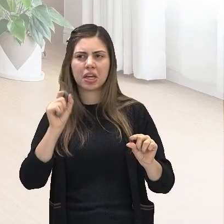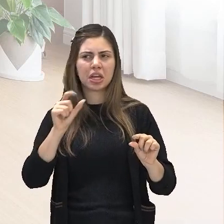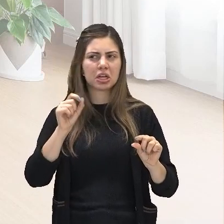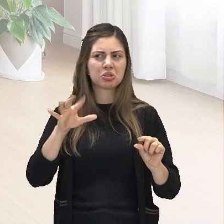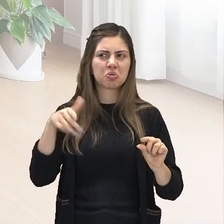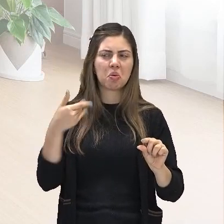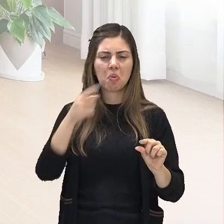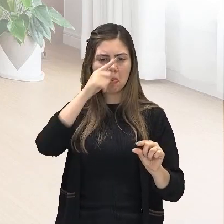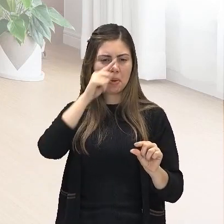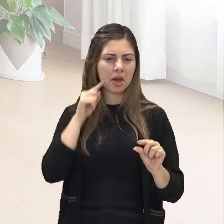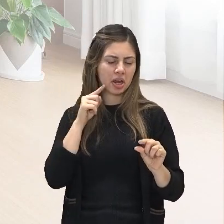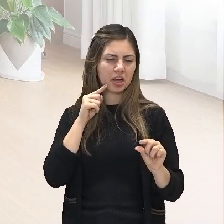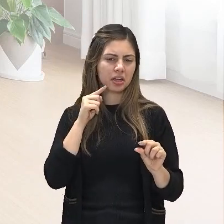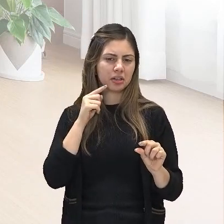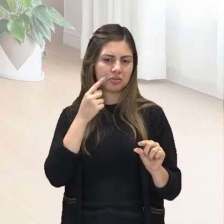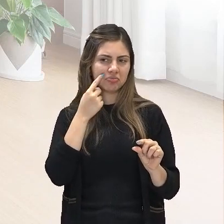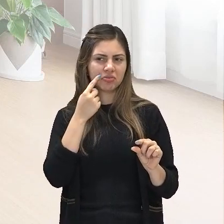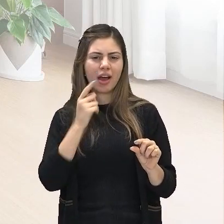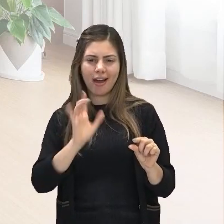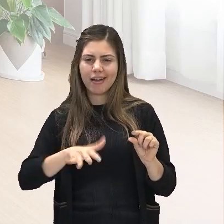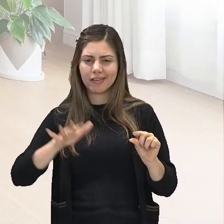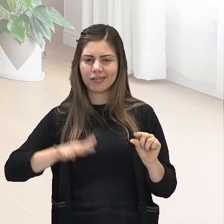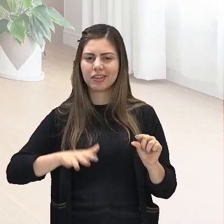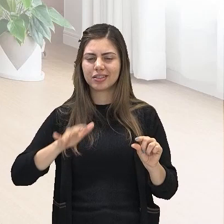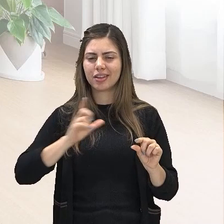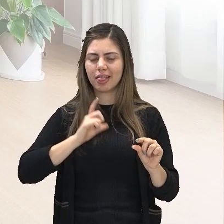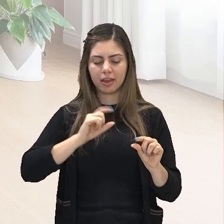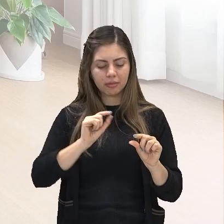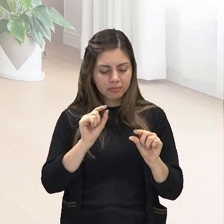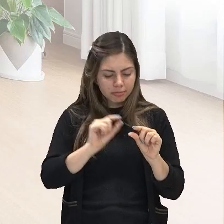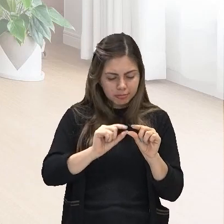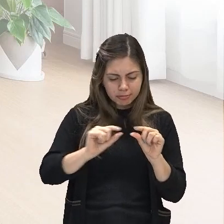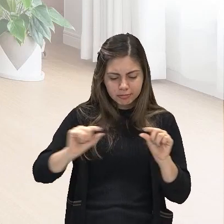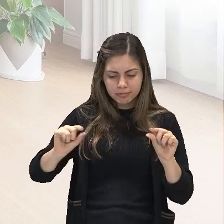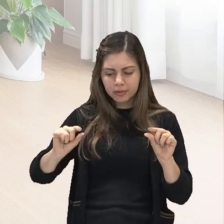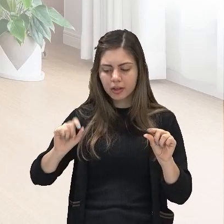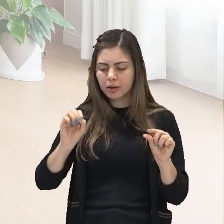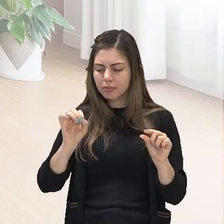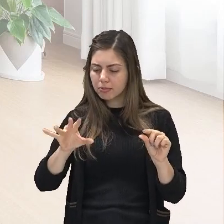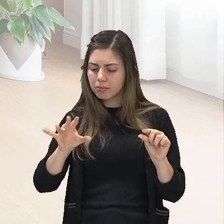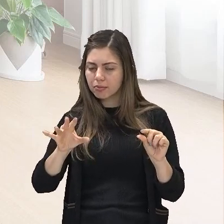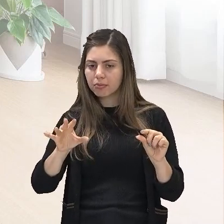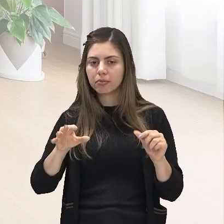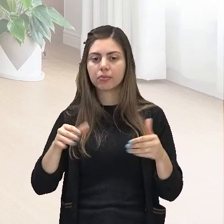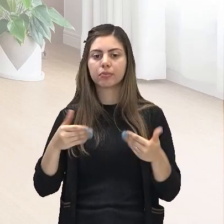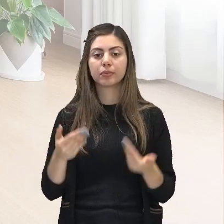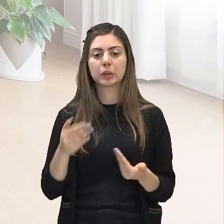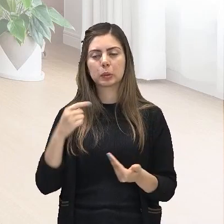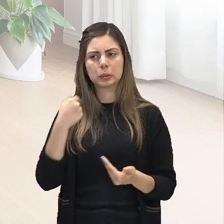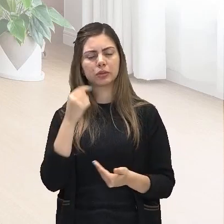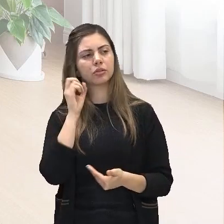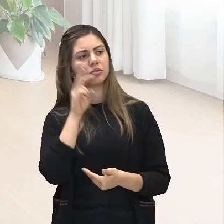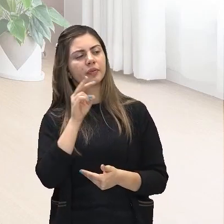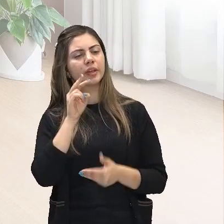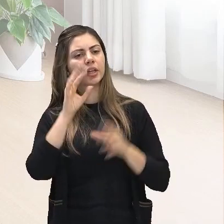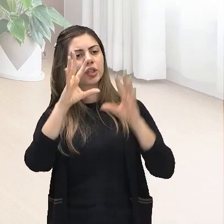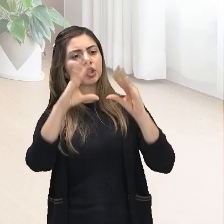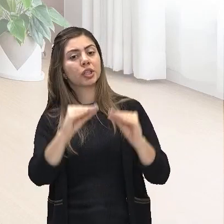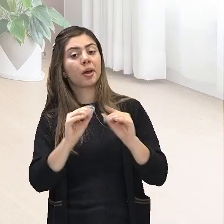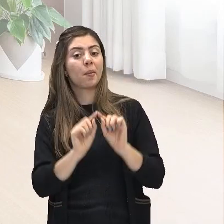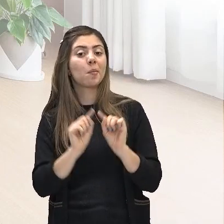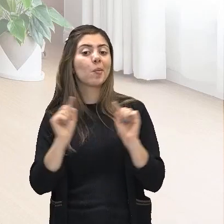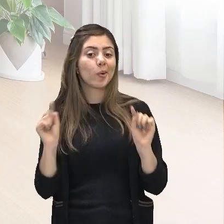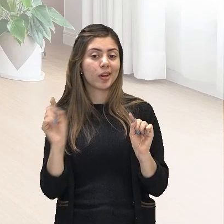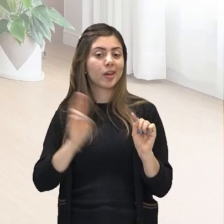Vai depender ali do fabricante. Só que essa luzinha que está ali acesa, embora a TV esteja desligada, ela está